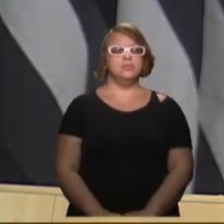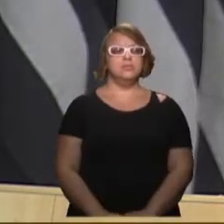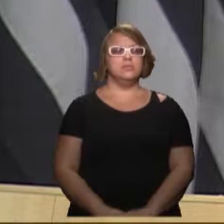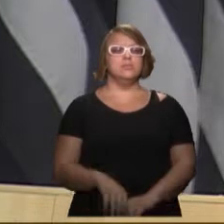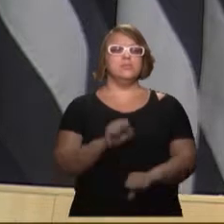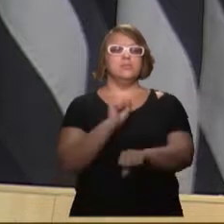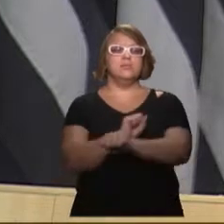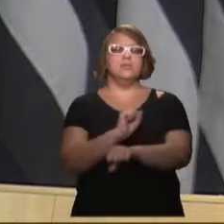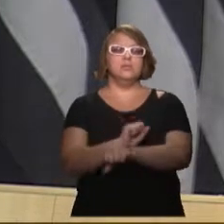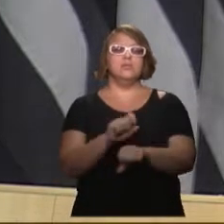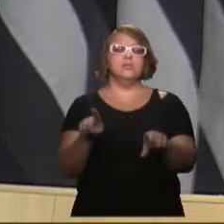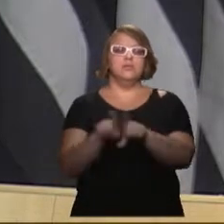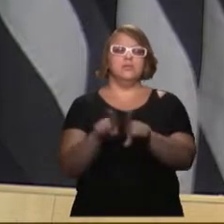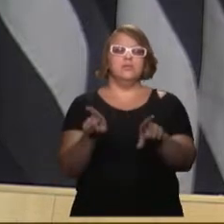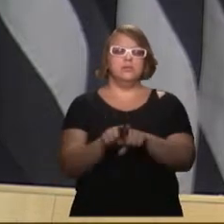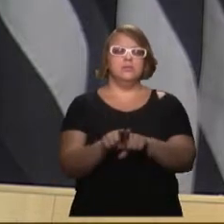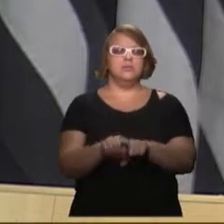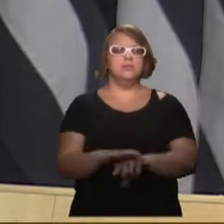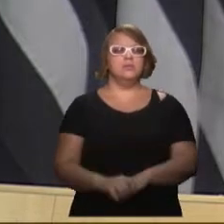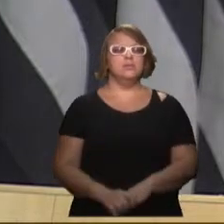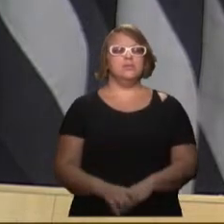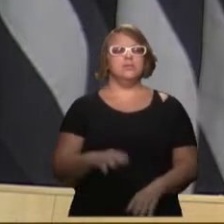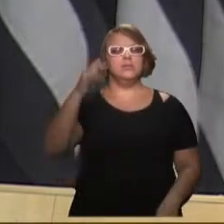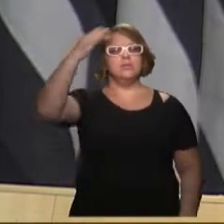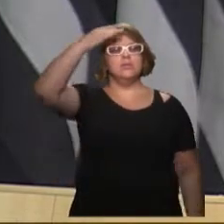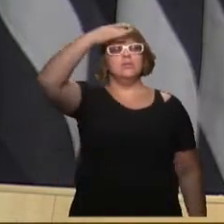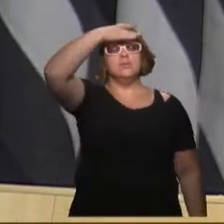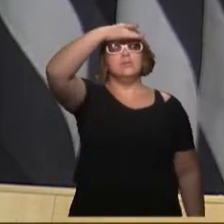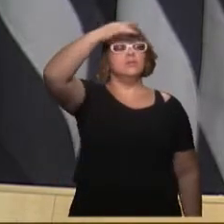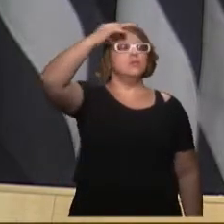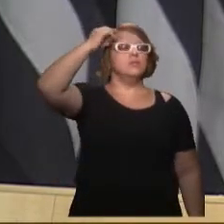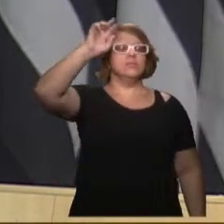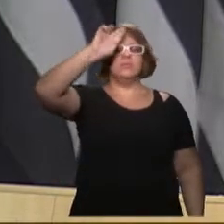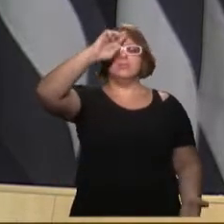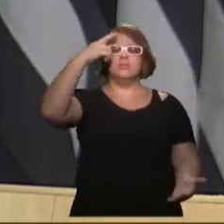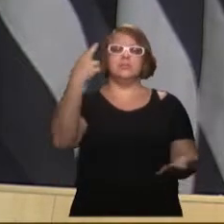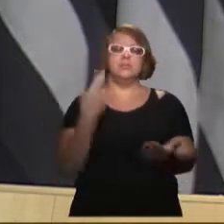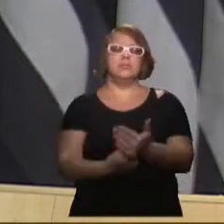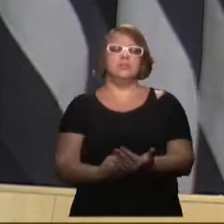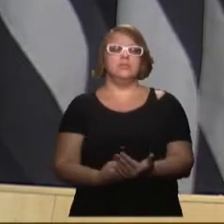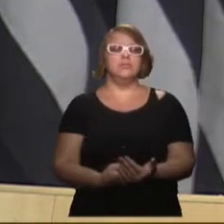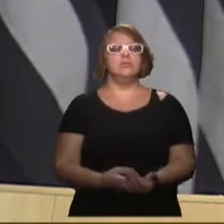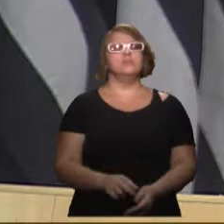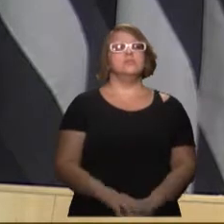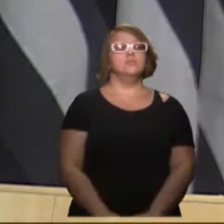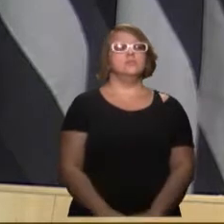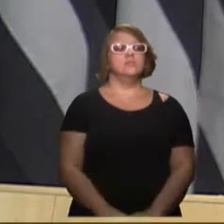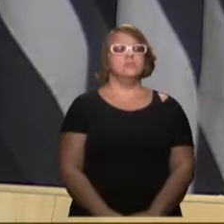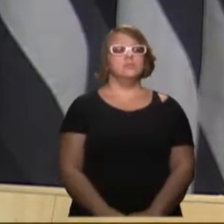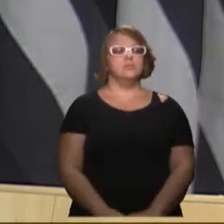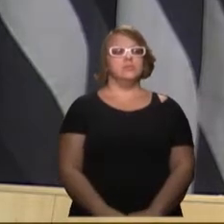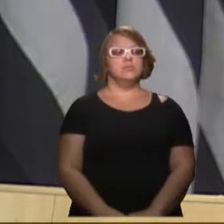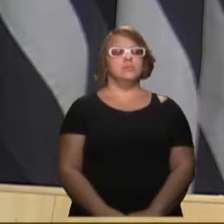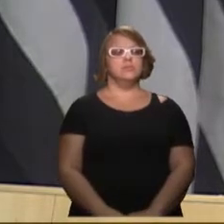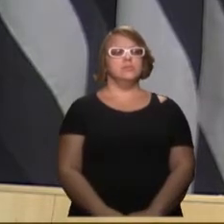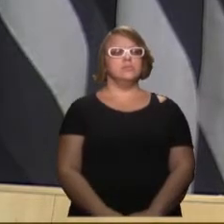espero também que haja da população responsabilidade no